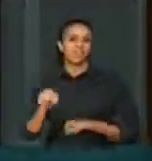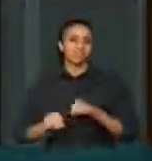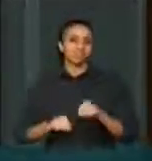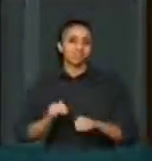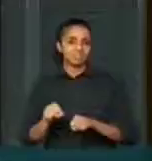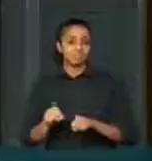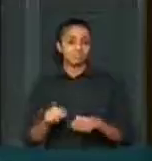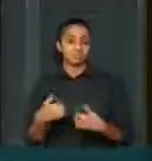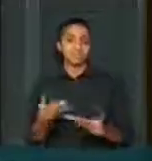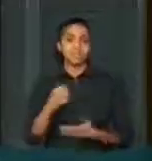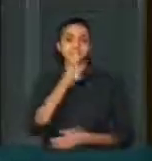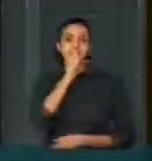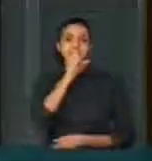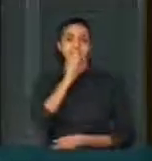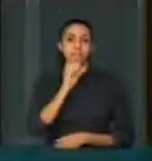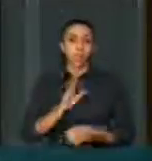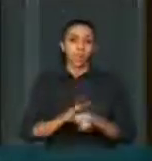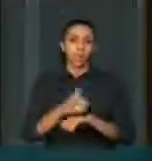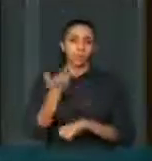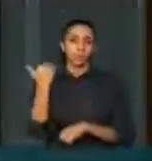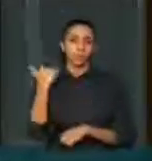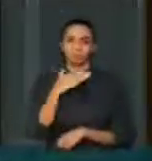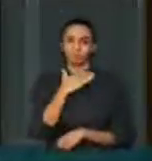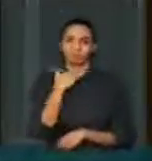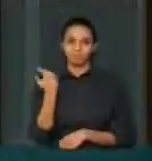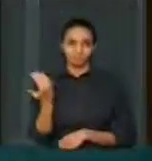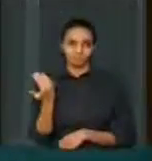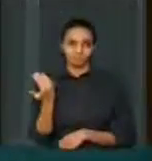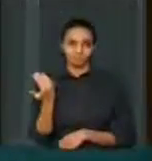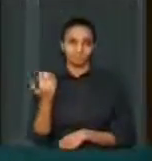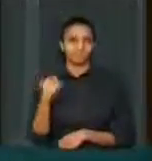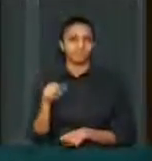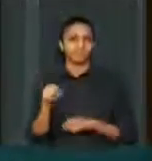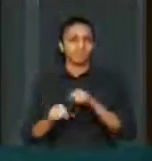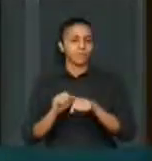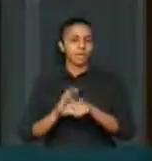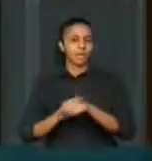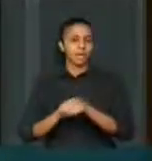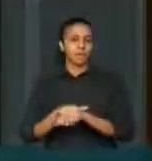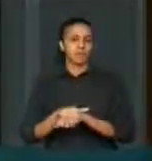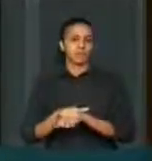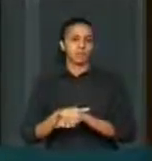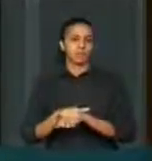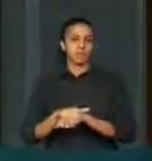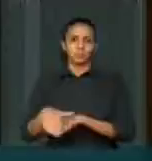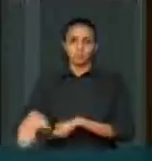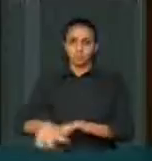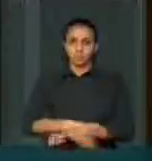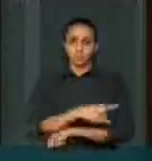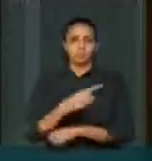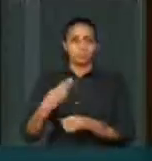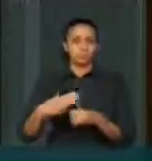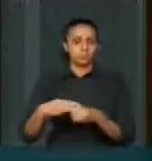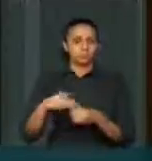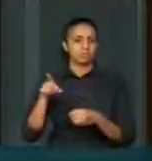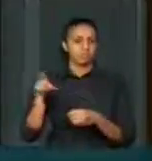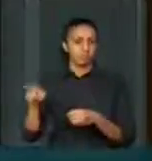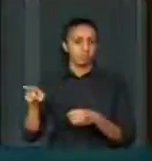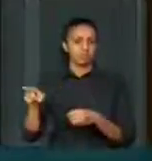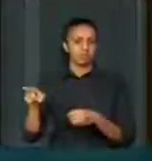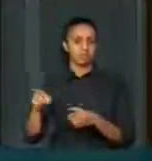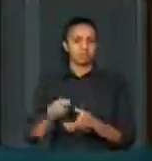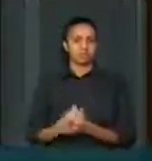no sábado à noite, vítima de um acidente, praticando ciclismo à noite, uma rodovia no seu município, município que ele